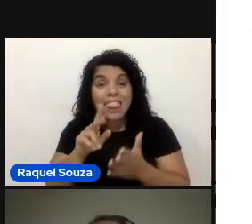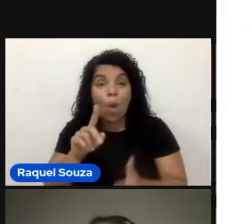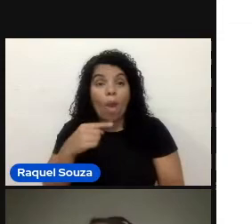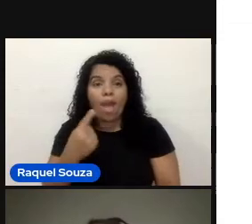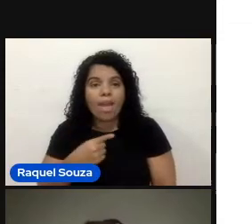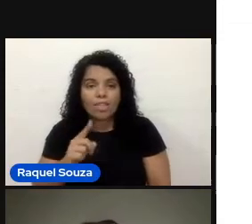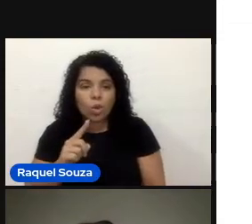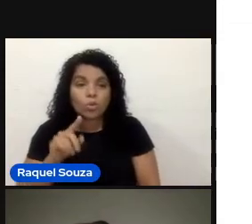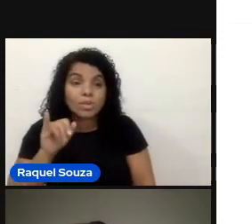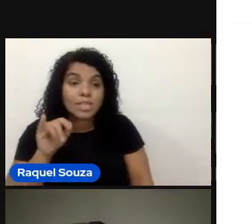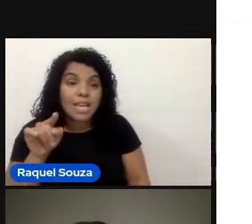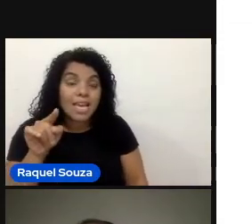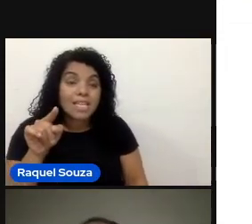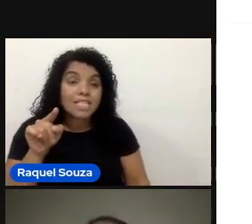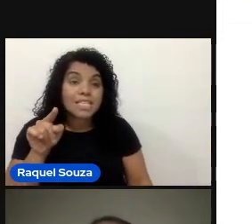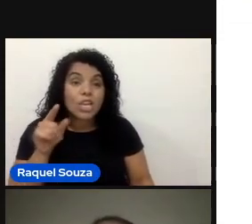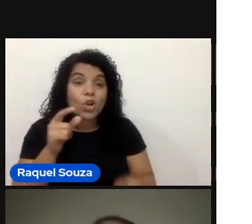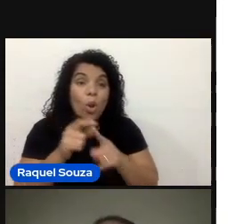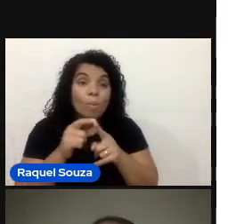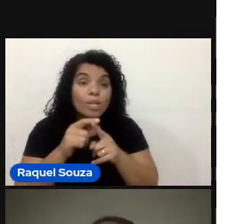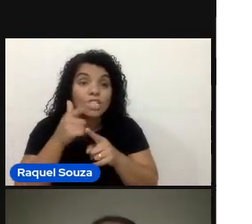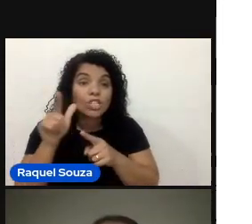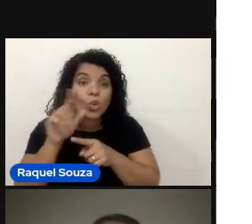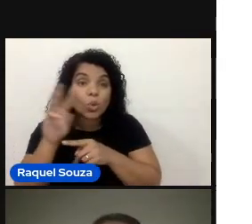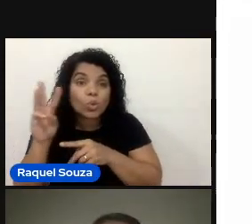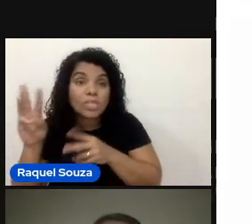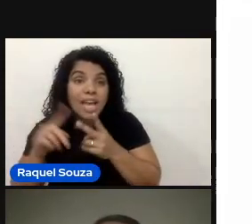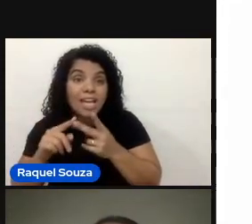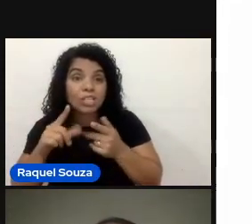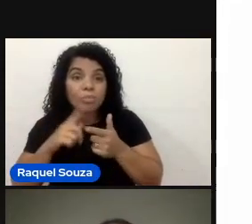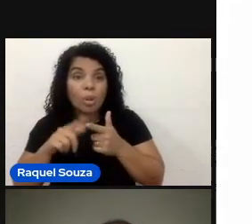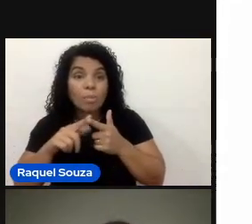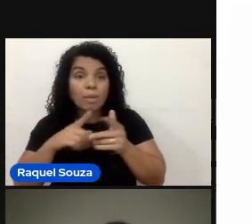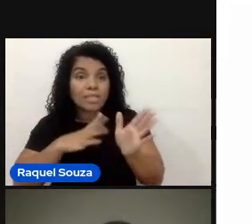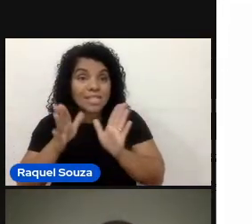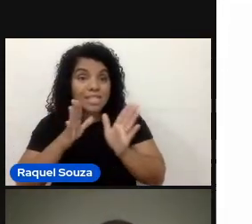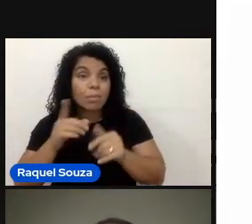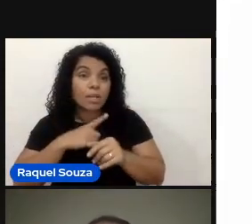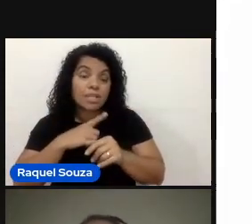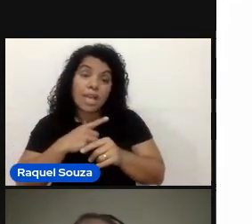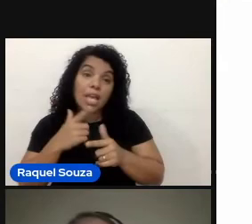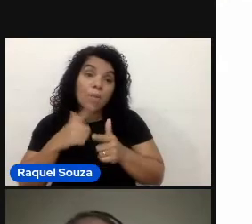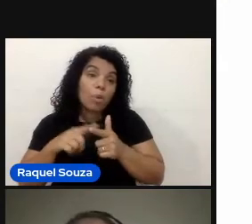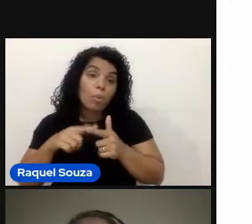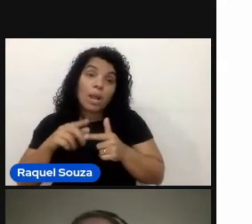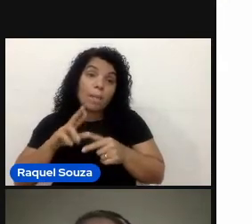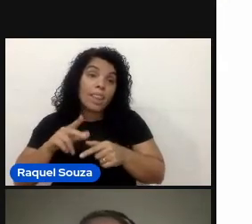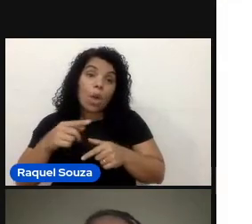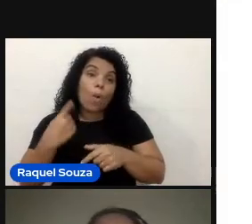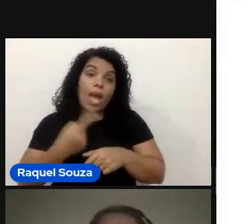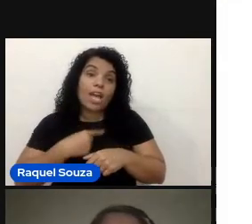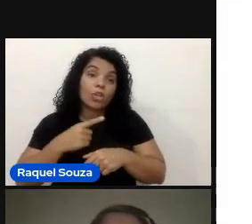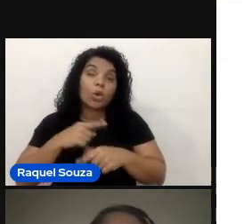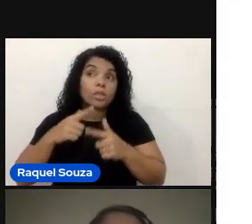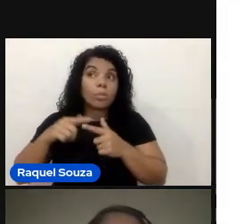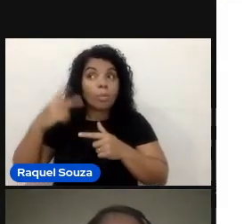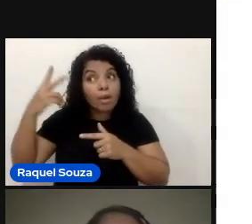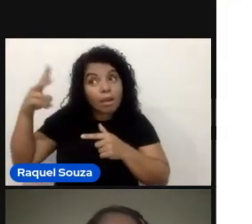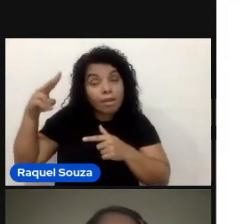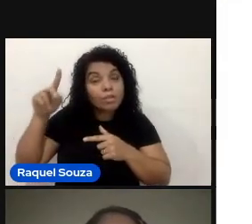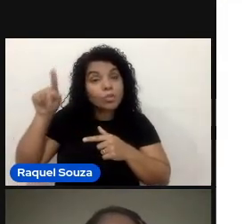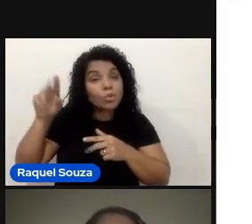componente que é de outro site tem algum problema de acessibilidade, não é problema nosso, é problema desse outro site. Então, a gente